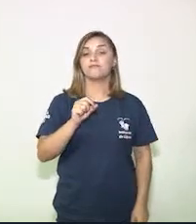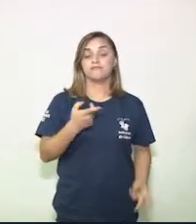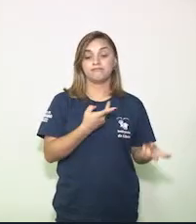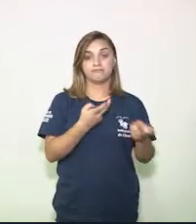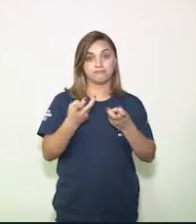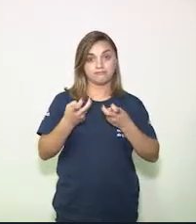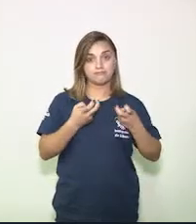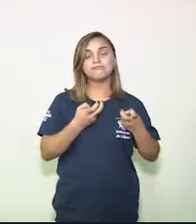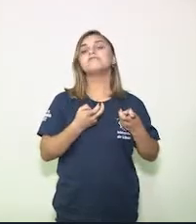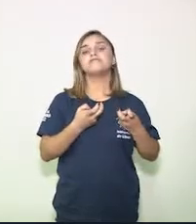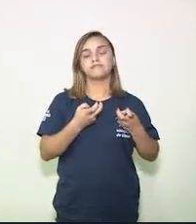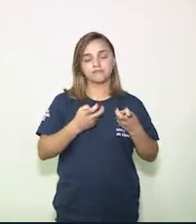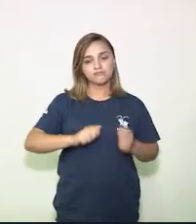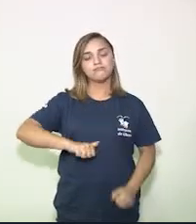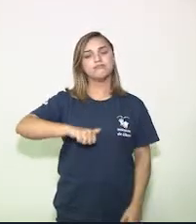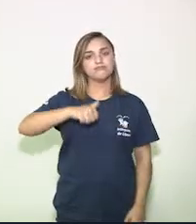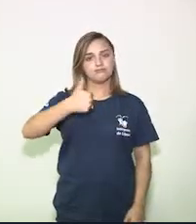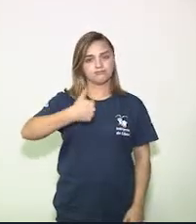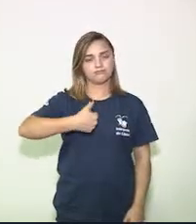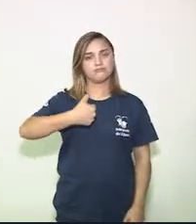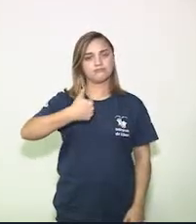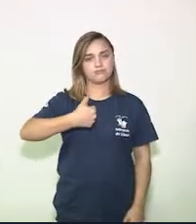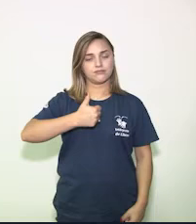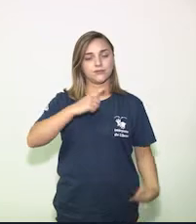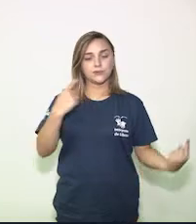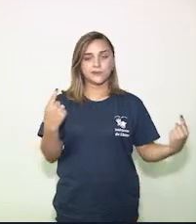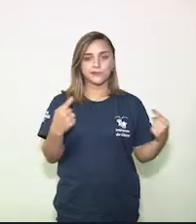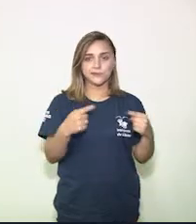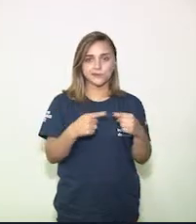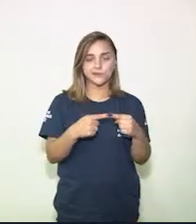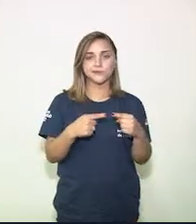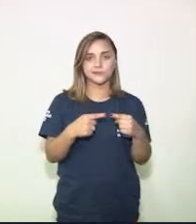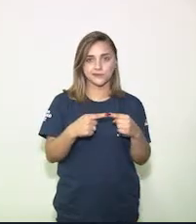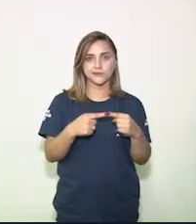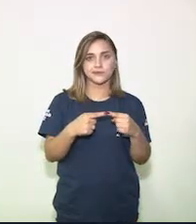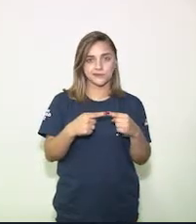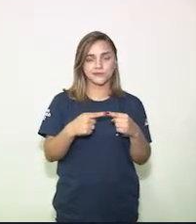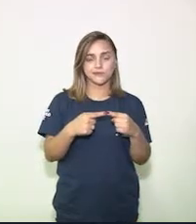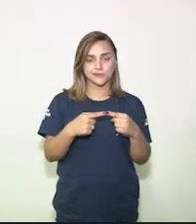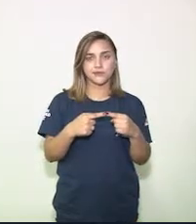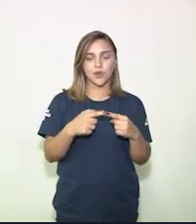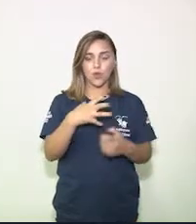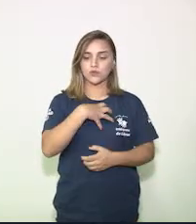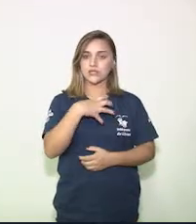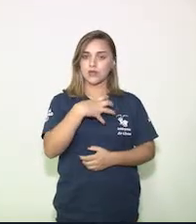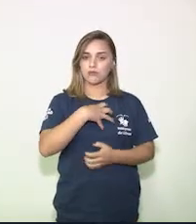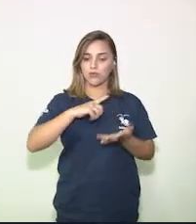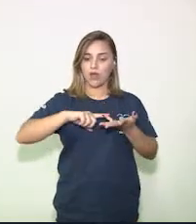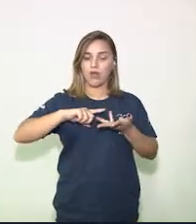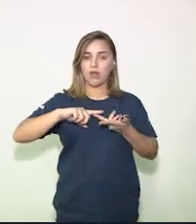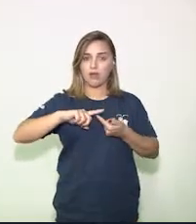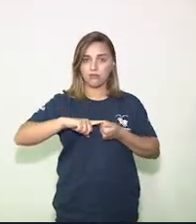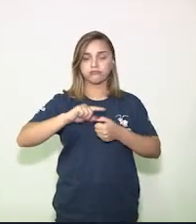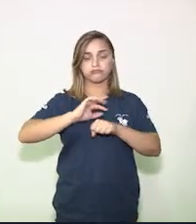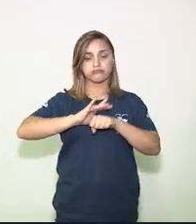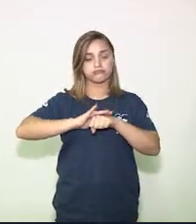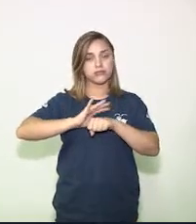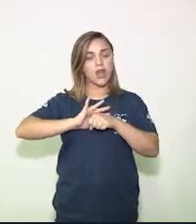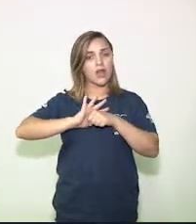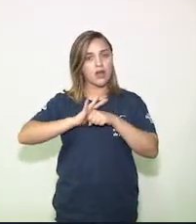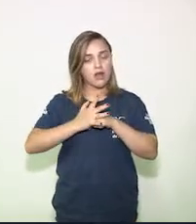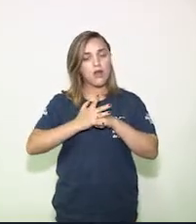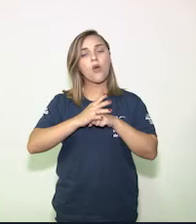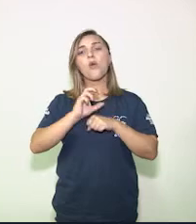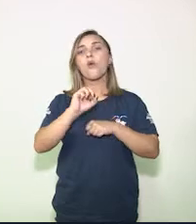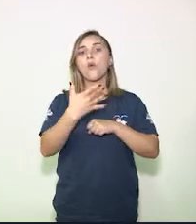presença de associação positiva com a sintomatologia de Covid ou